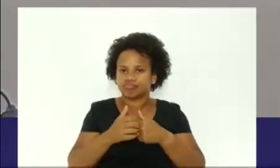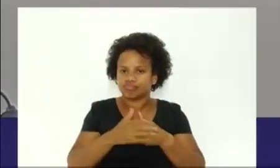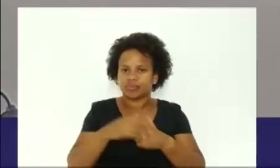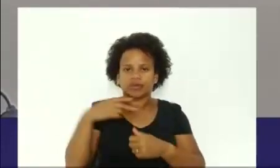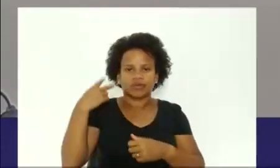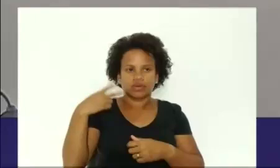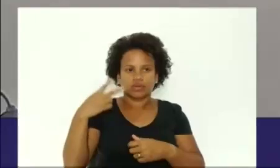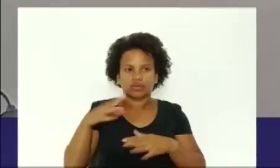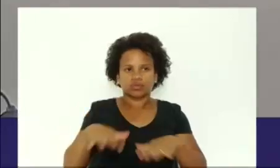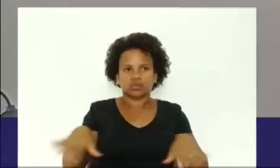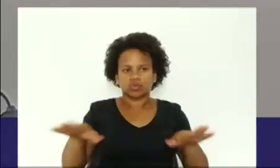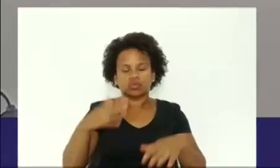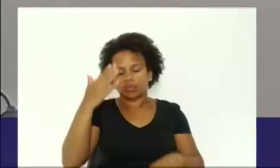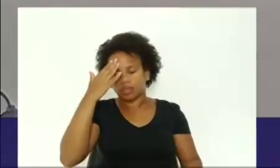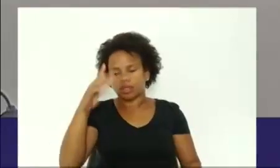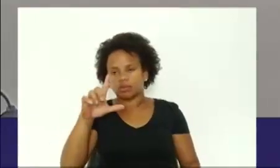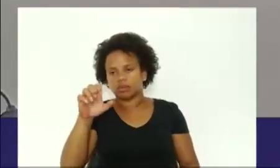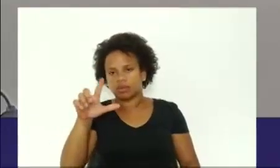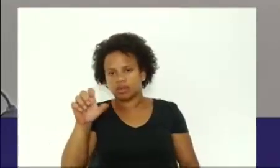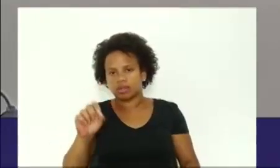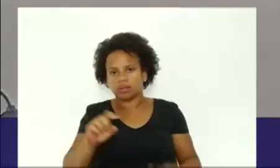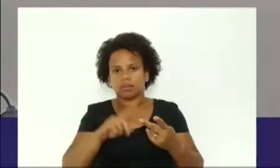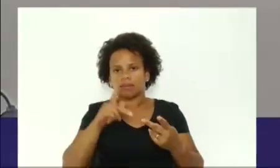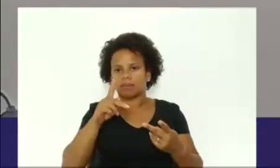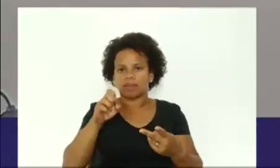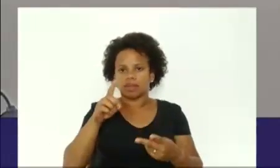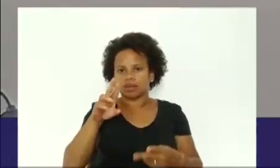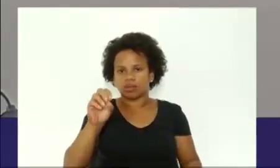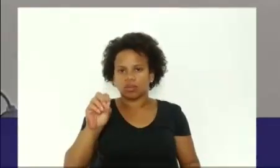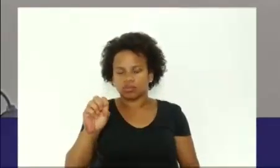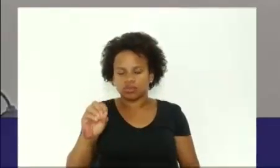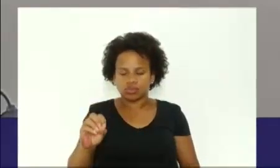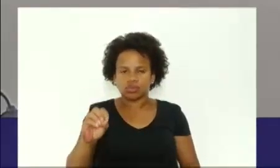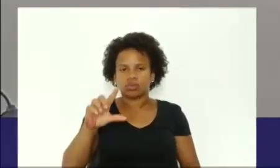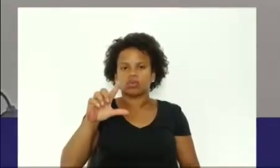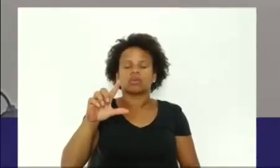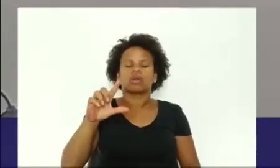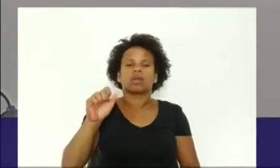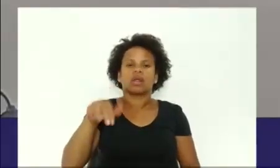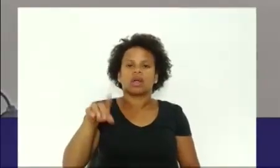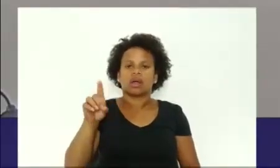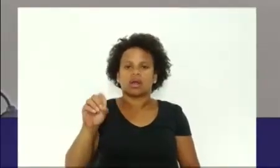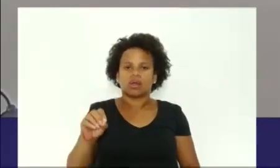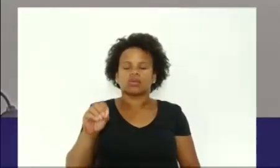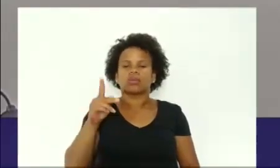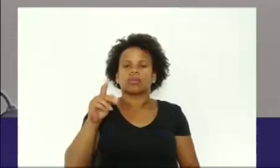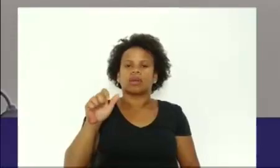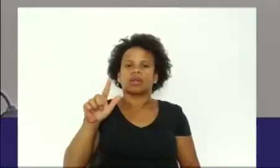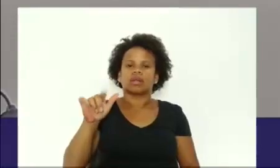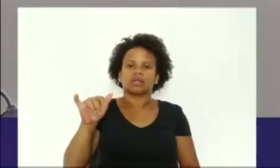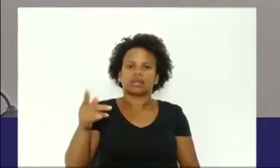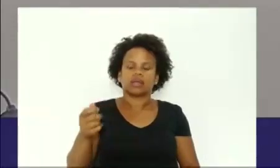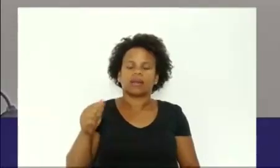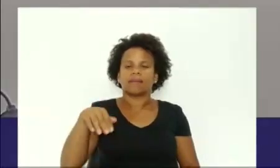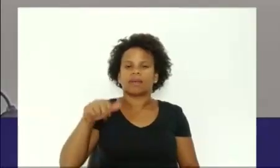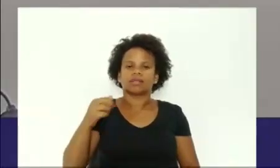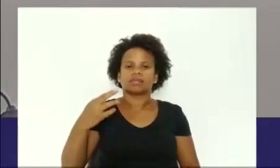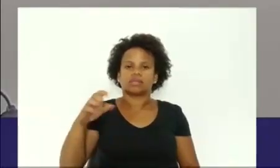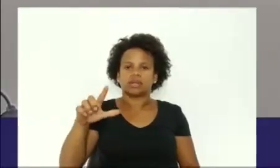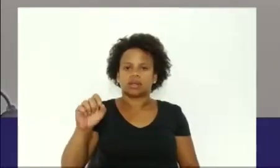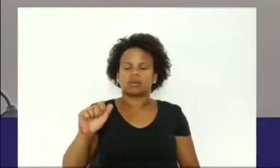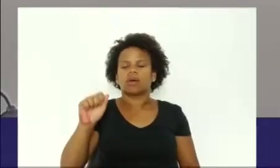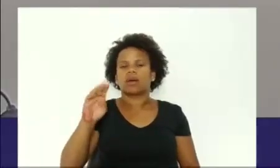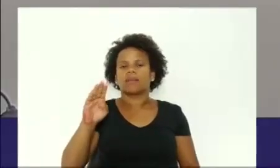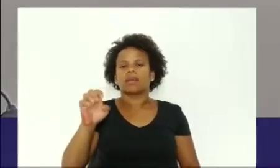Obrigada, vereador Lelo, vereador Pedroso, vereador Laudo, vereador Marcelo, vereador Palinha, vereador Abelardo, vereador